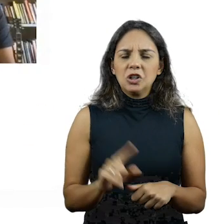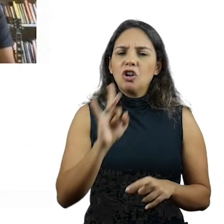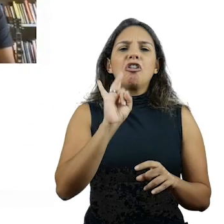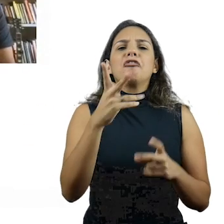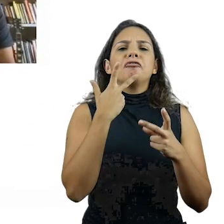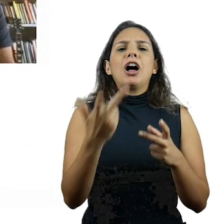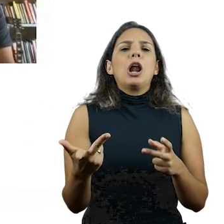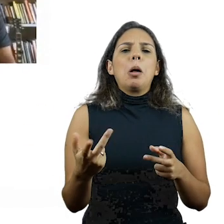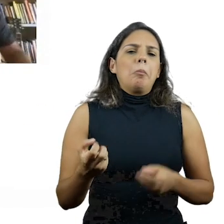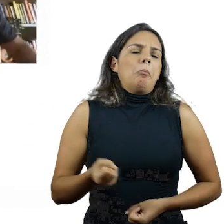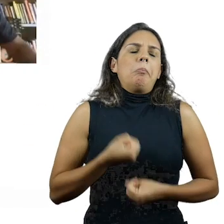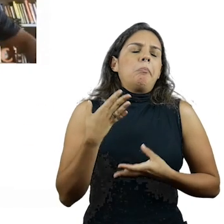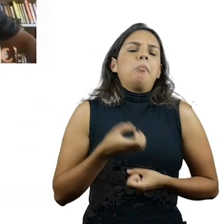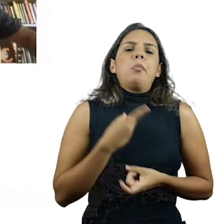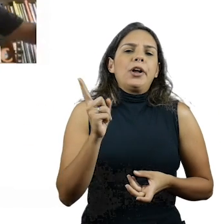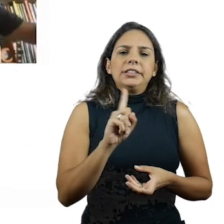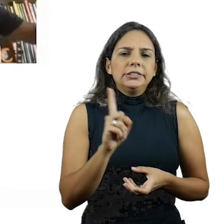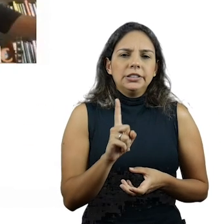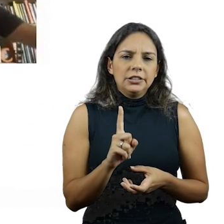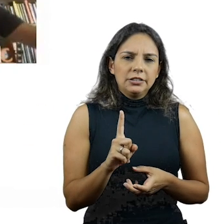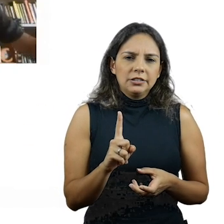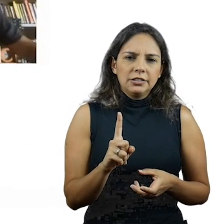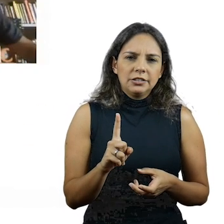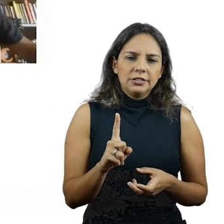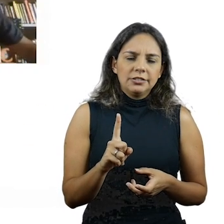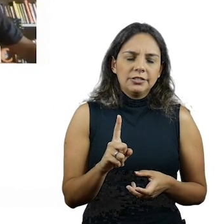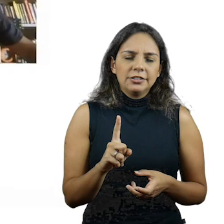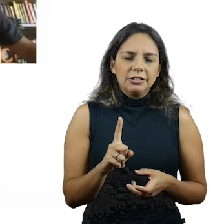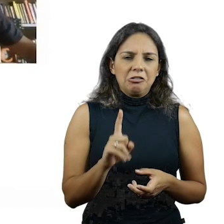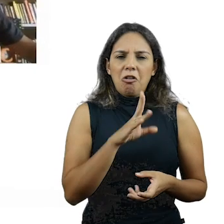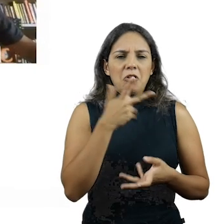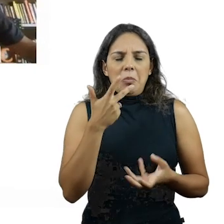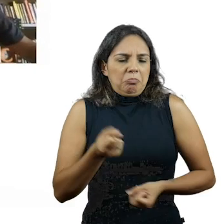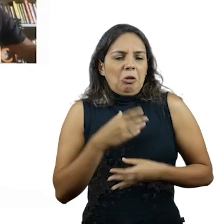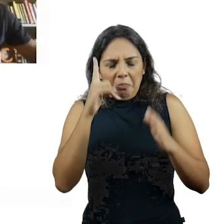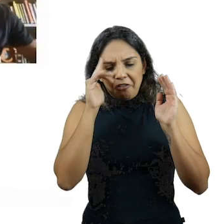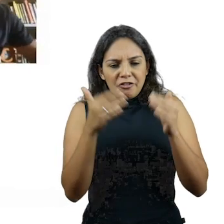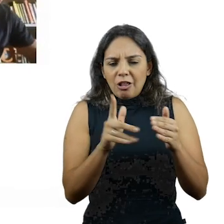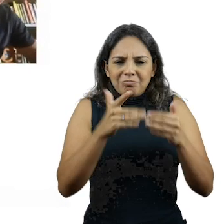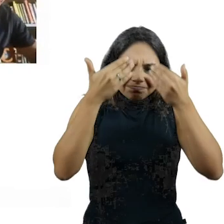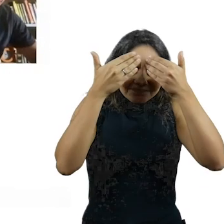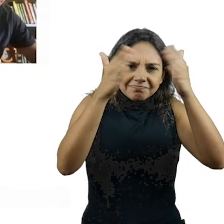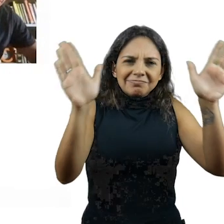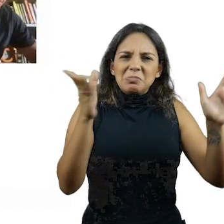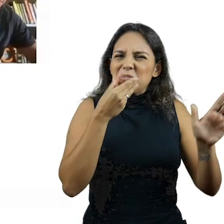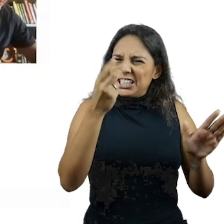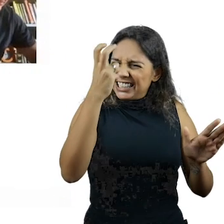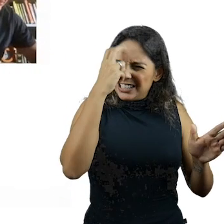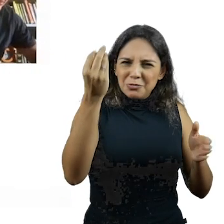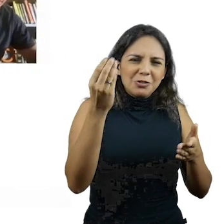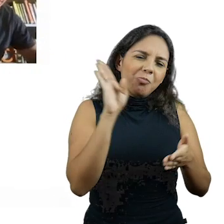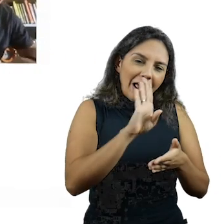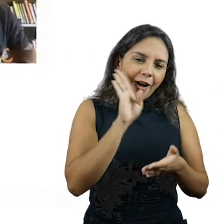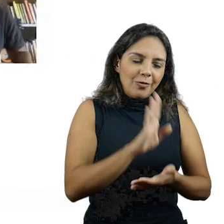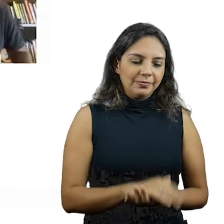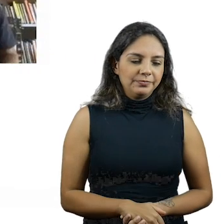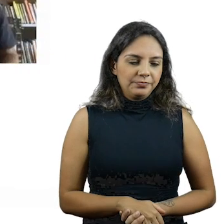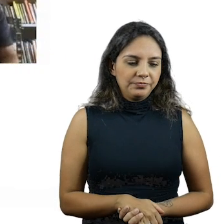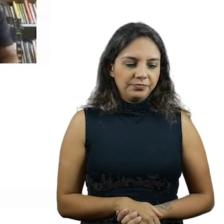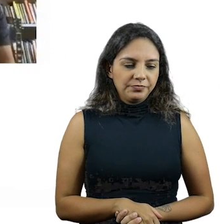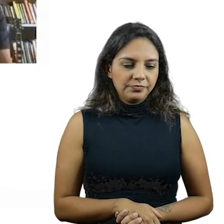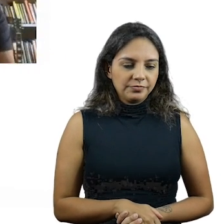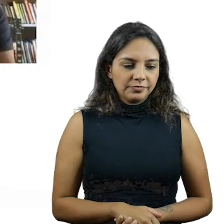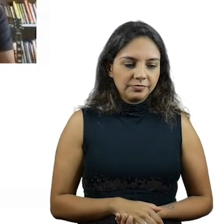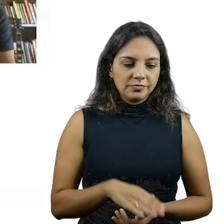só falando de poesia, não, ele entrava, ficava bebendo ali, conversando, era realmente um cara muito divertido. Malu